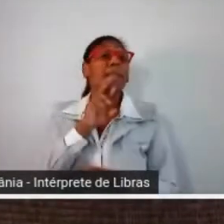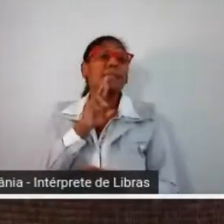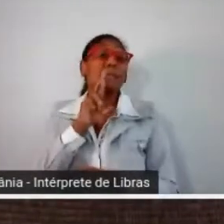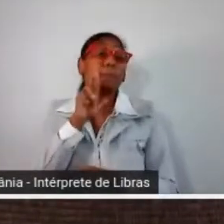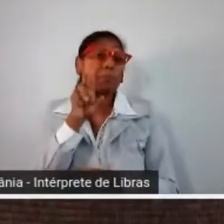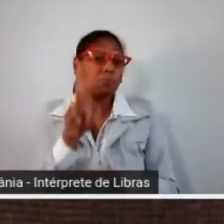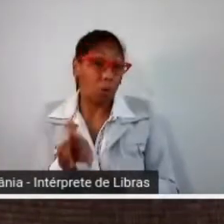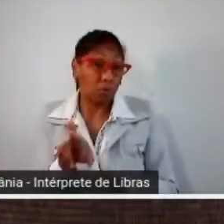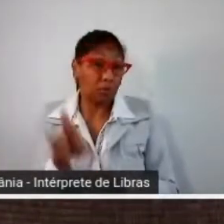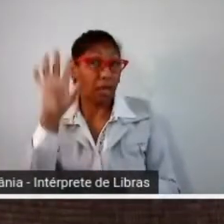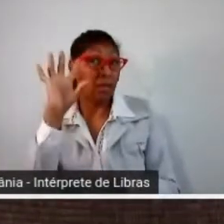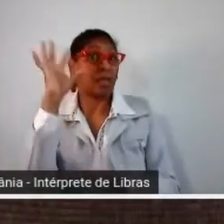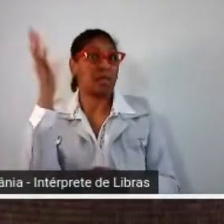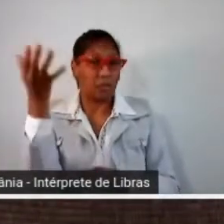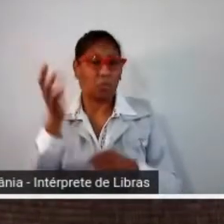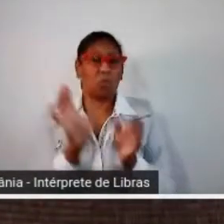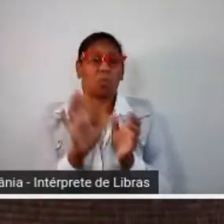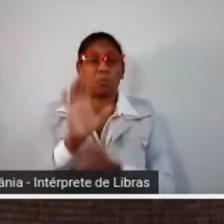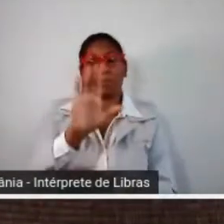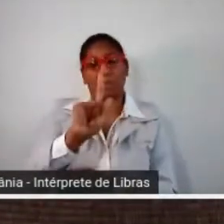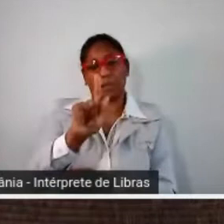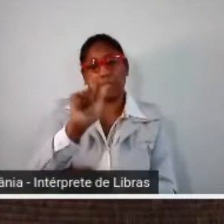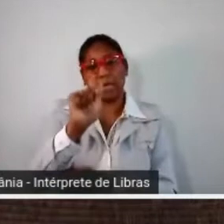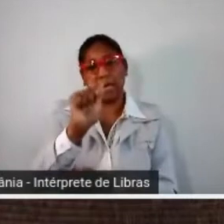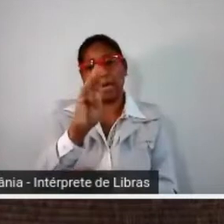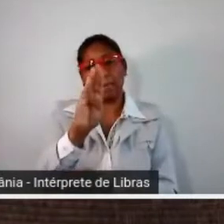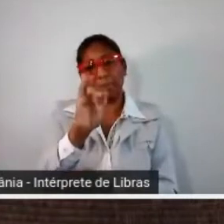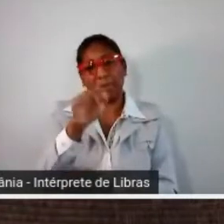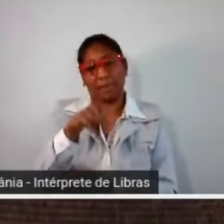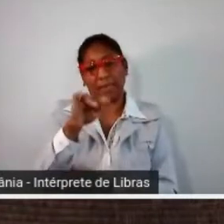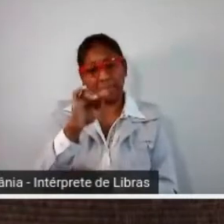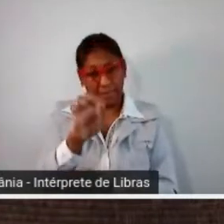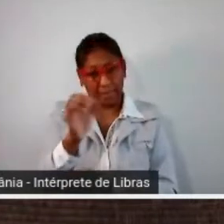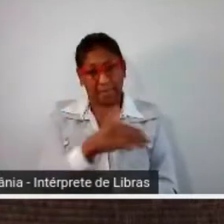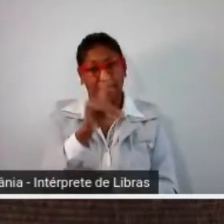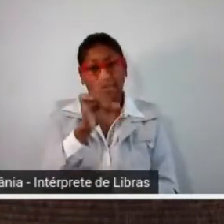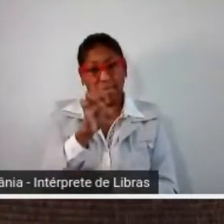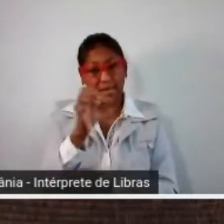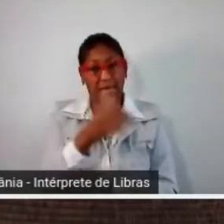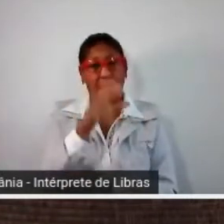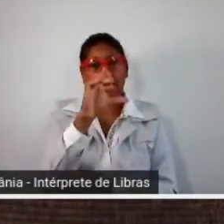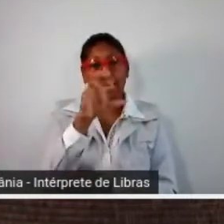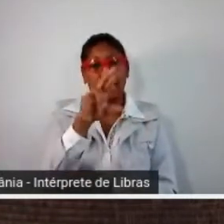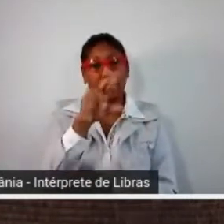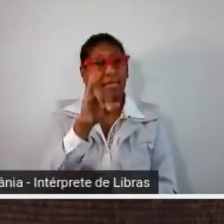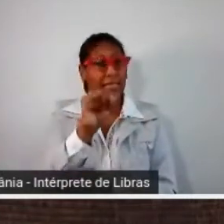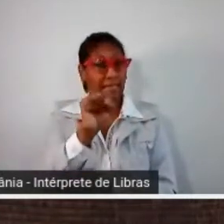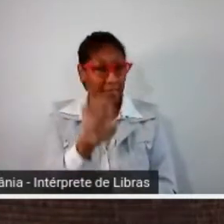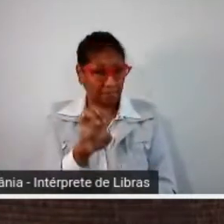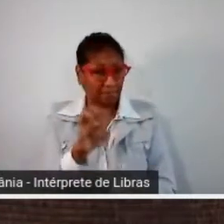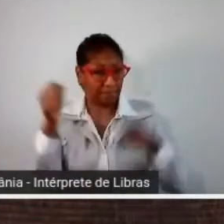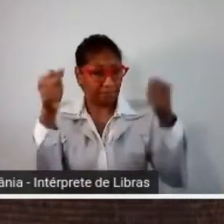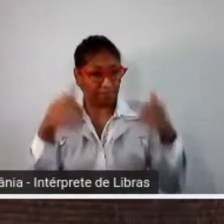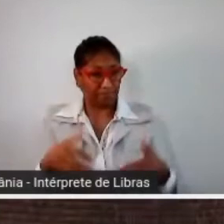as decisões do Gabinete de Crise que eu compartilho aqui. Leani, a qualquer momento, entra aí para dar a tua colaboração.